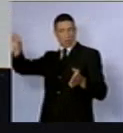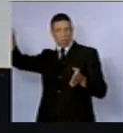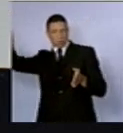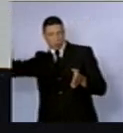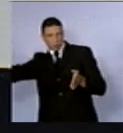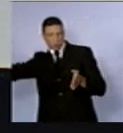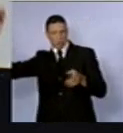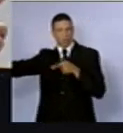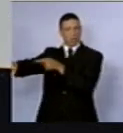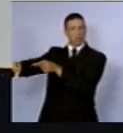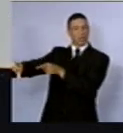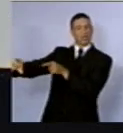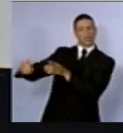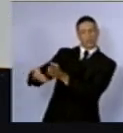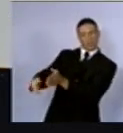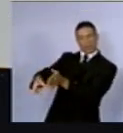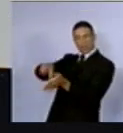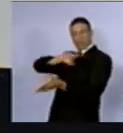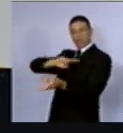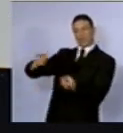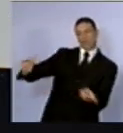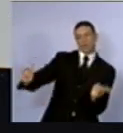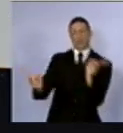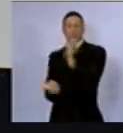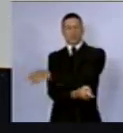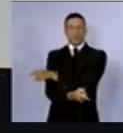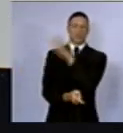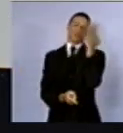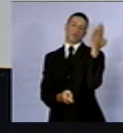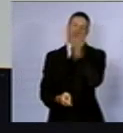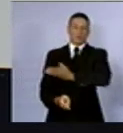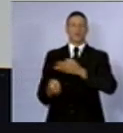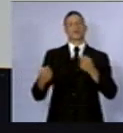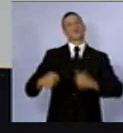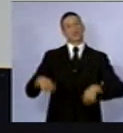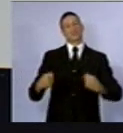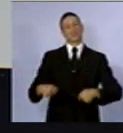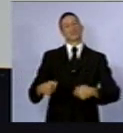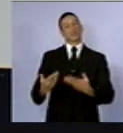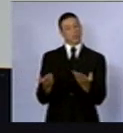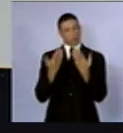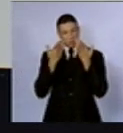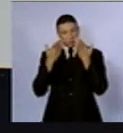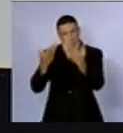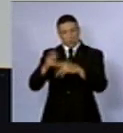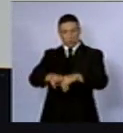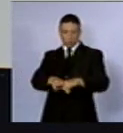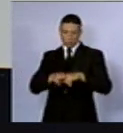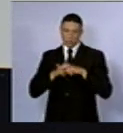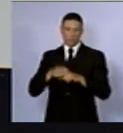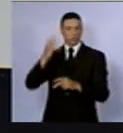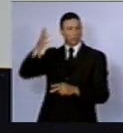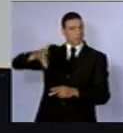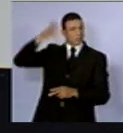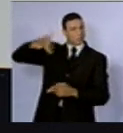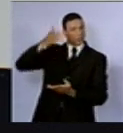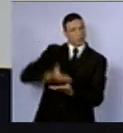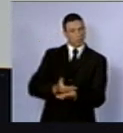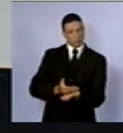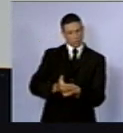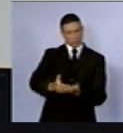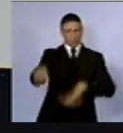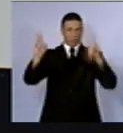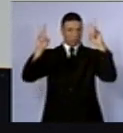que a necessidade de inversão do ónus da prova portanto é com essas considerações iniciais e como se trata